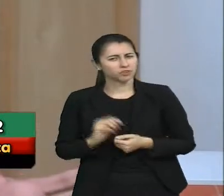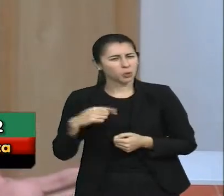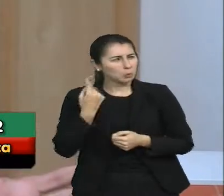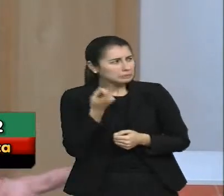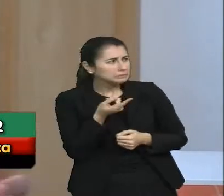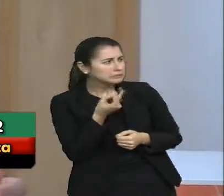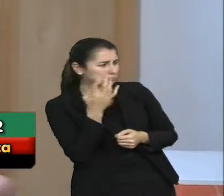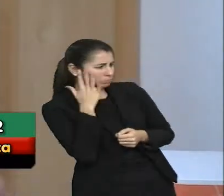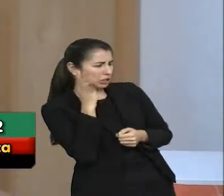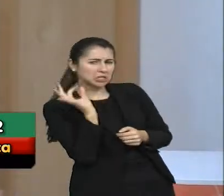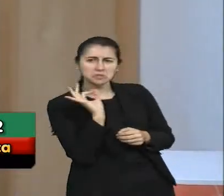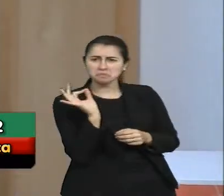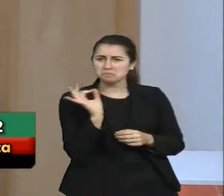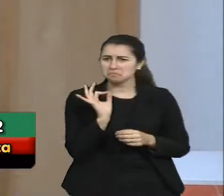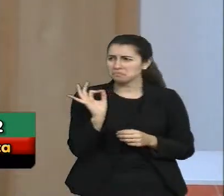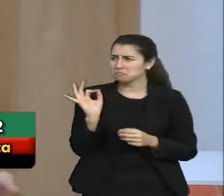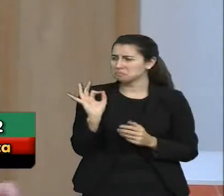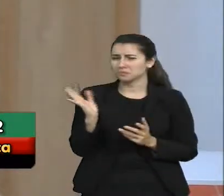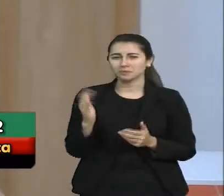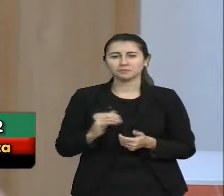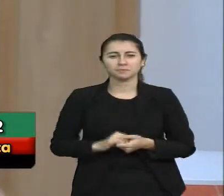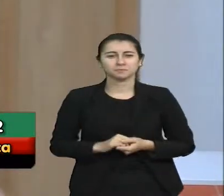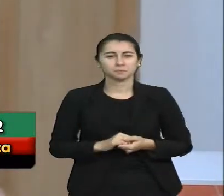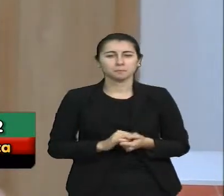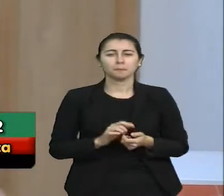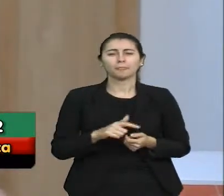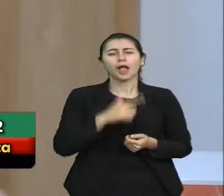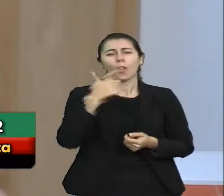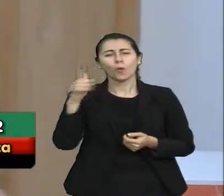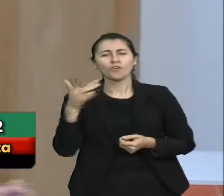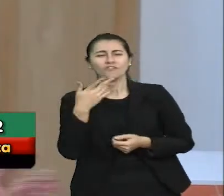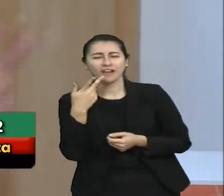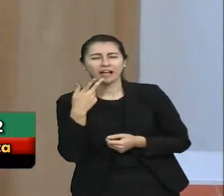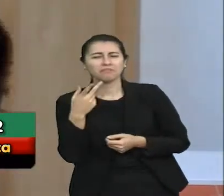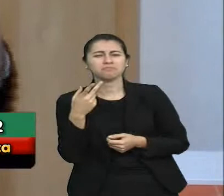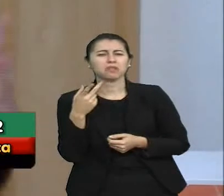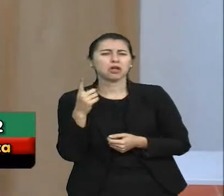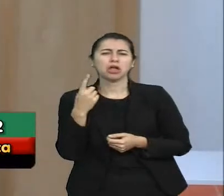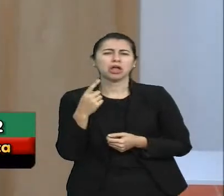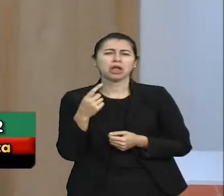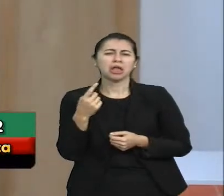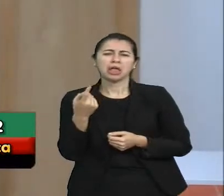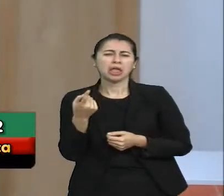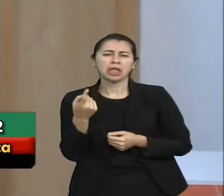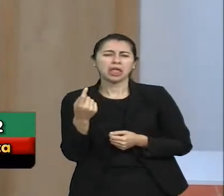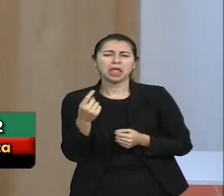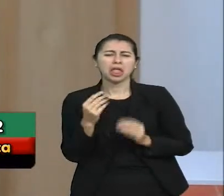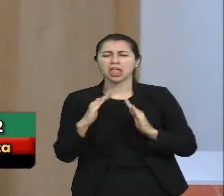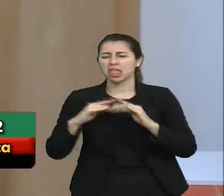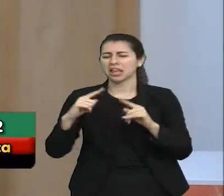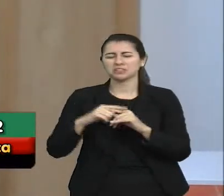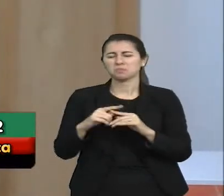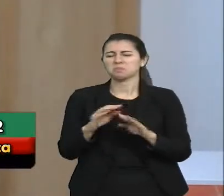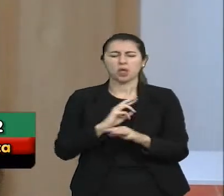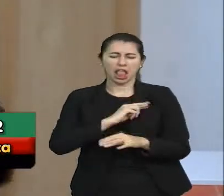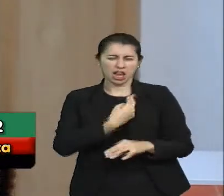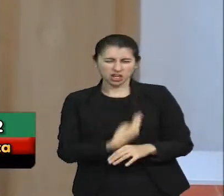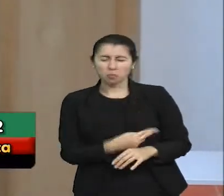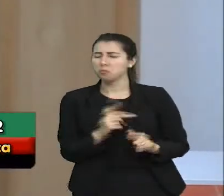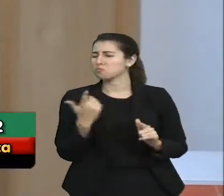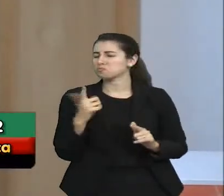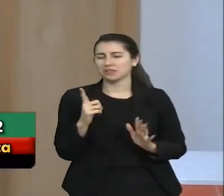né? Aí o outro que se dizia sem religião, ateu, é uma espécie de moda que também, entre a molecada, tem uma